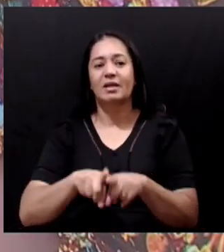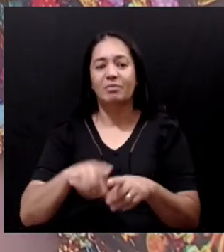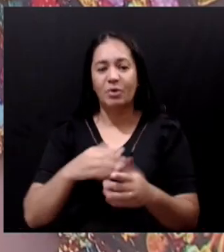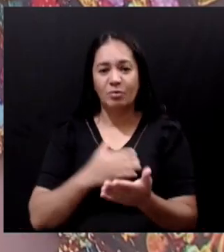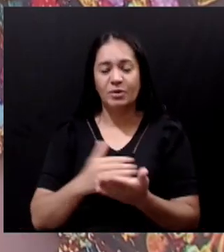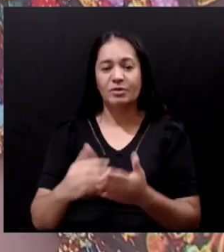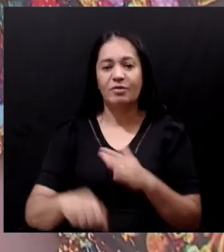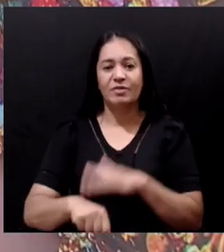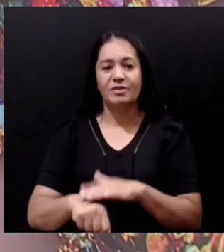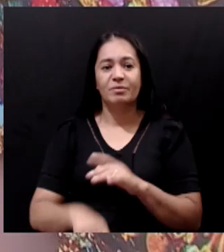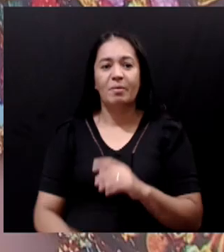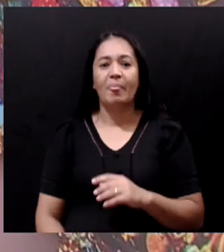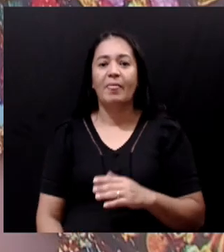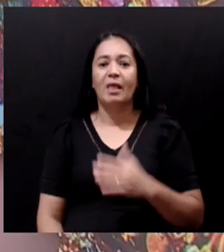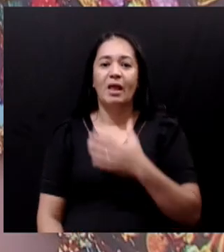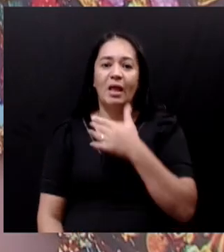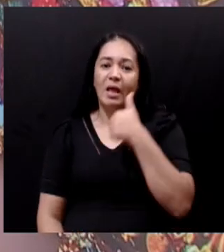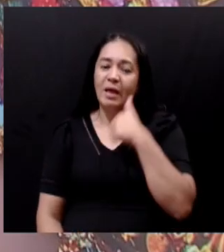Fazia salgado.